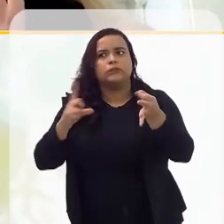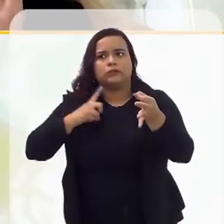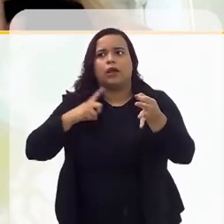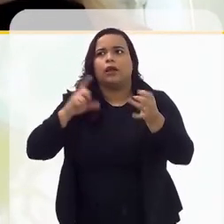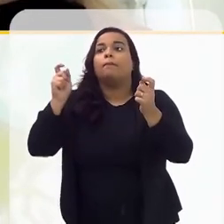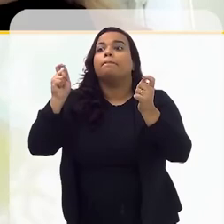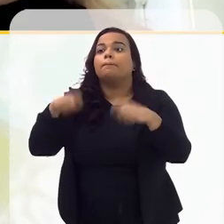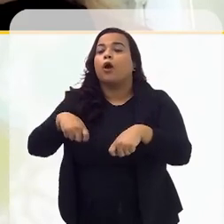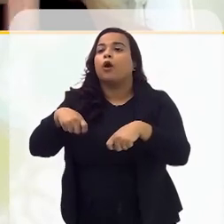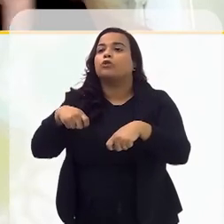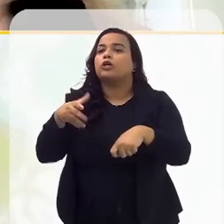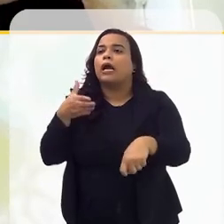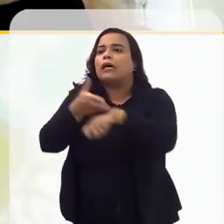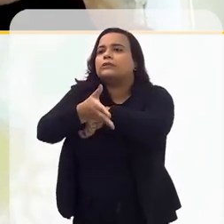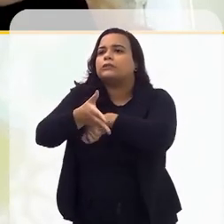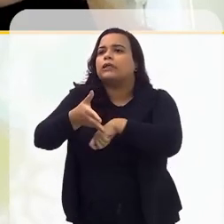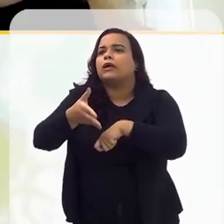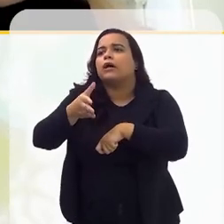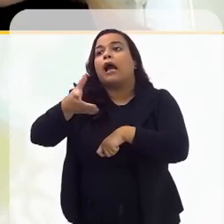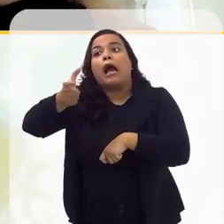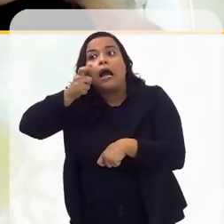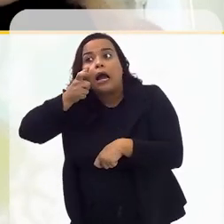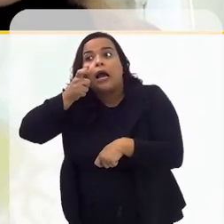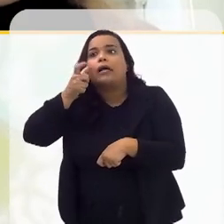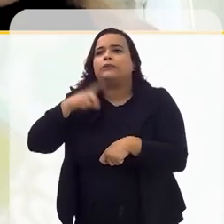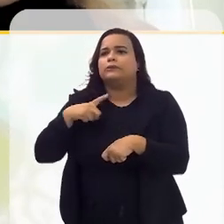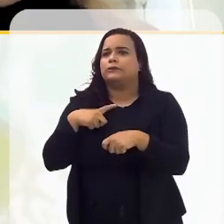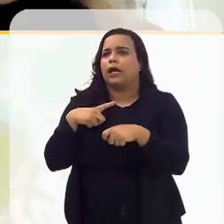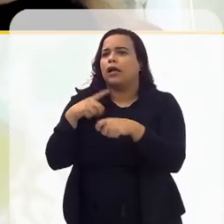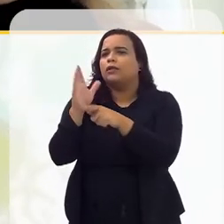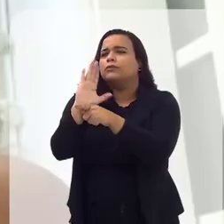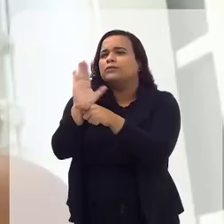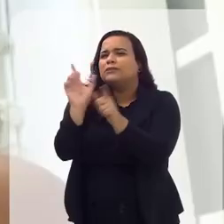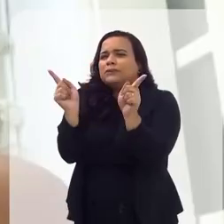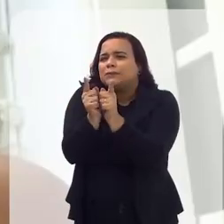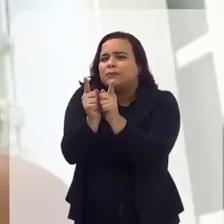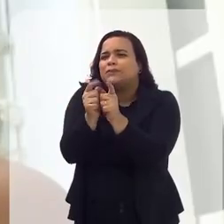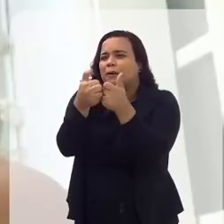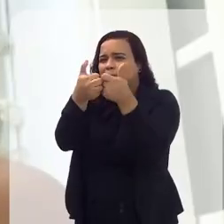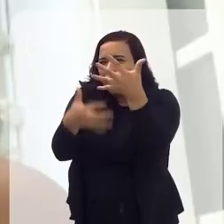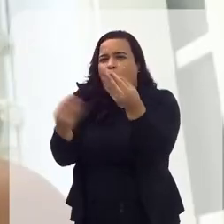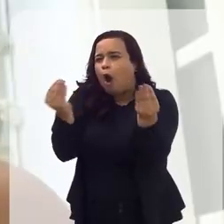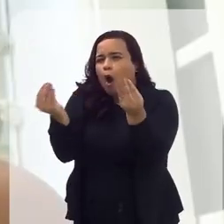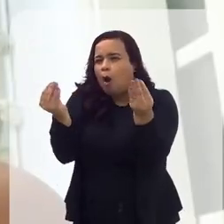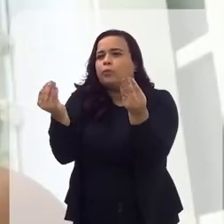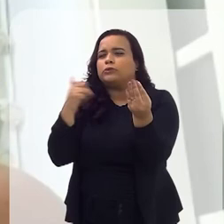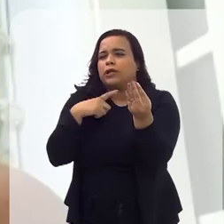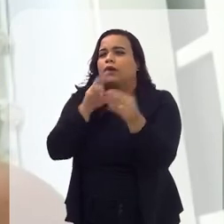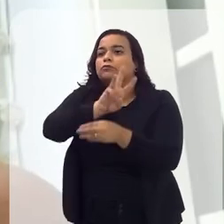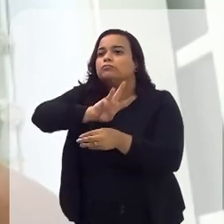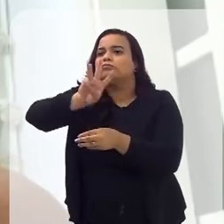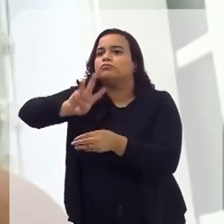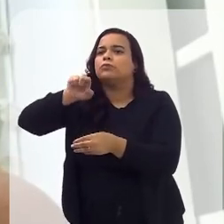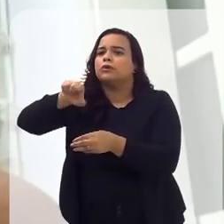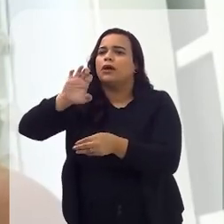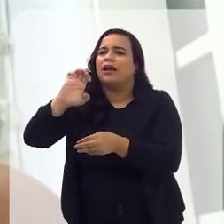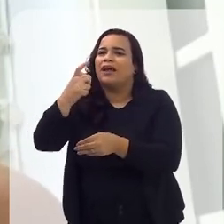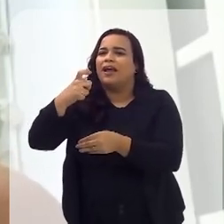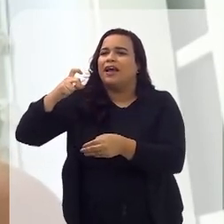faz? Isso aí. A galera pode também ter acesso, pode assistir o trailer, enfim, ver a sinopse do filme, todas as informações